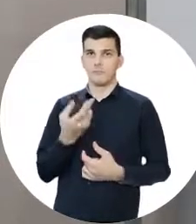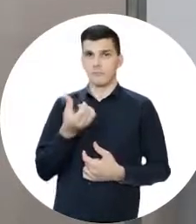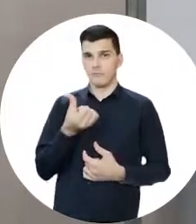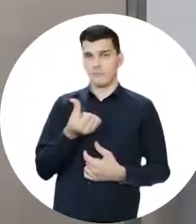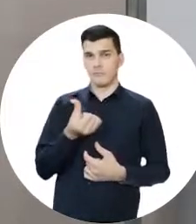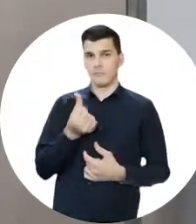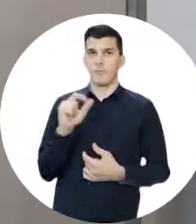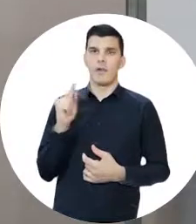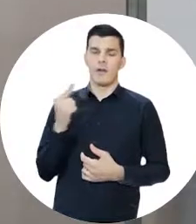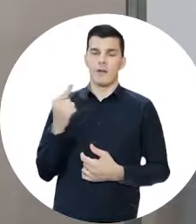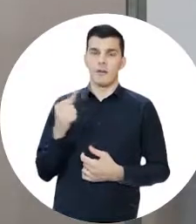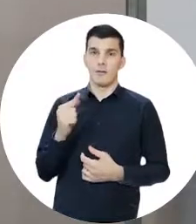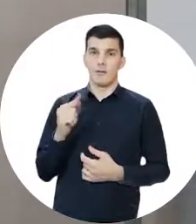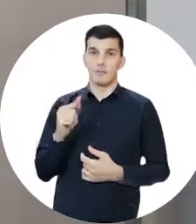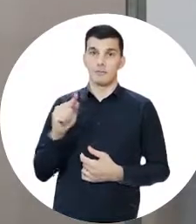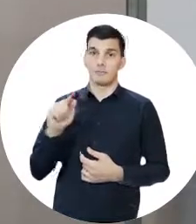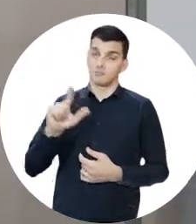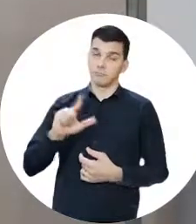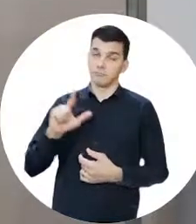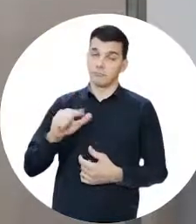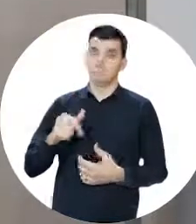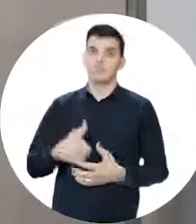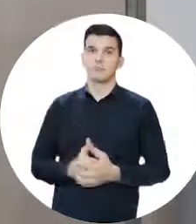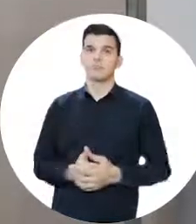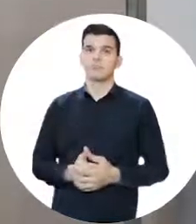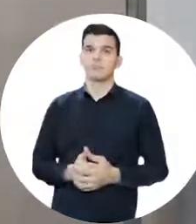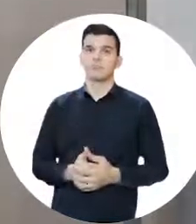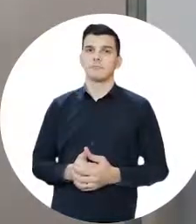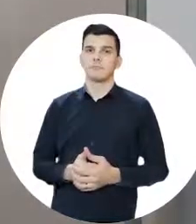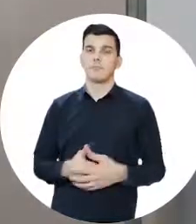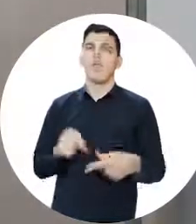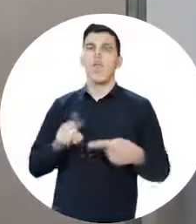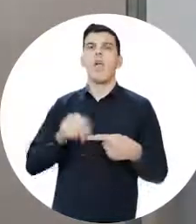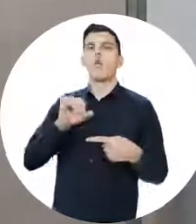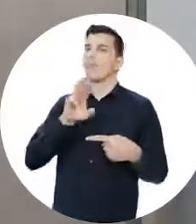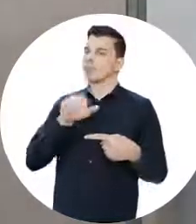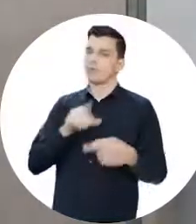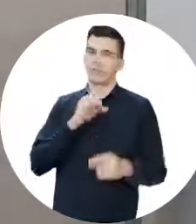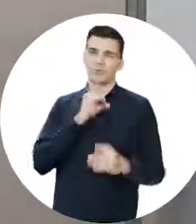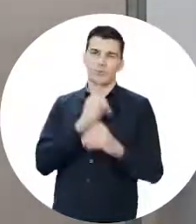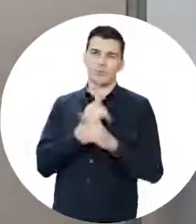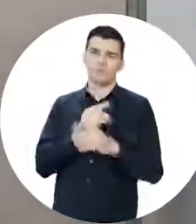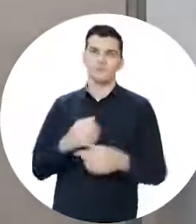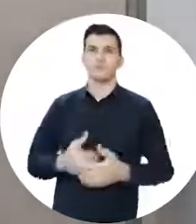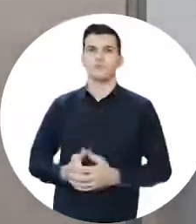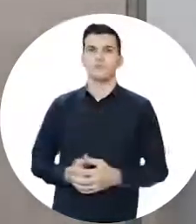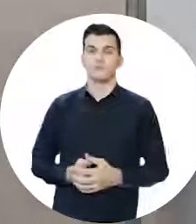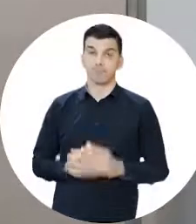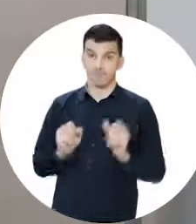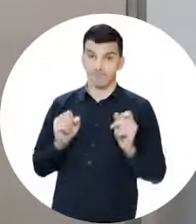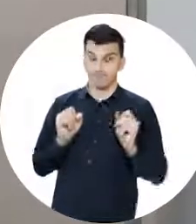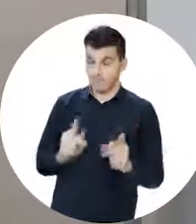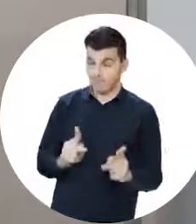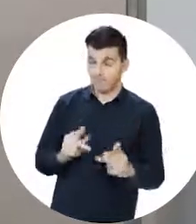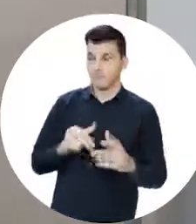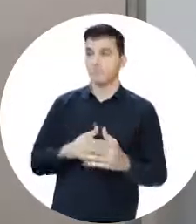232,26 gramas por litro. Essa é a concentração comum dessa solução.